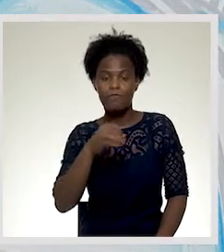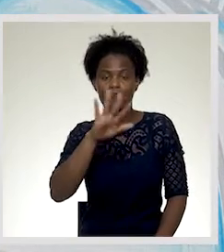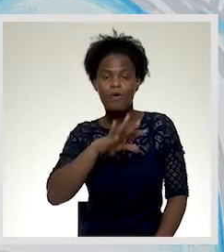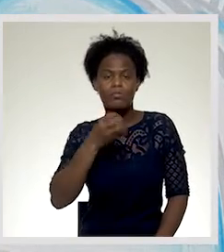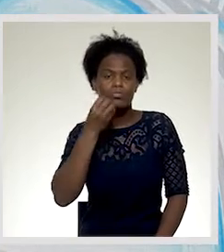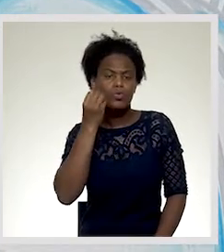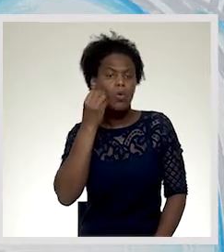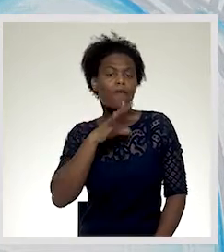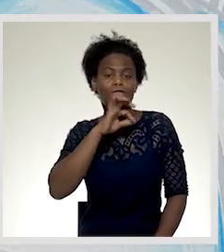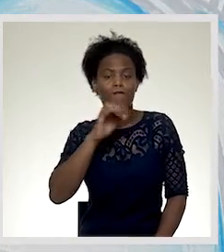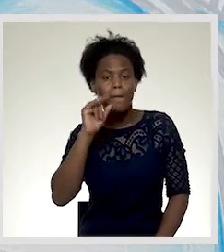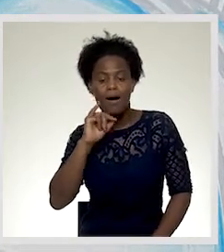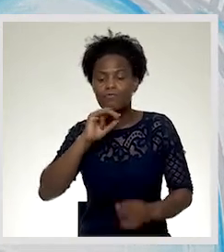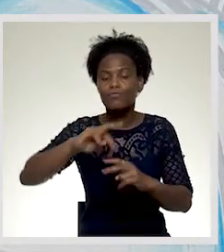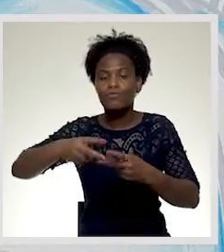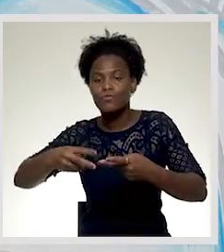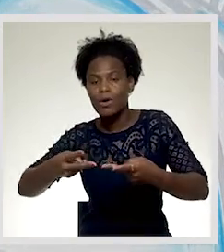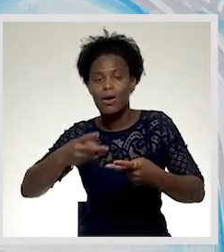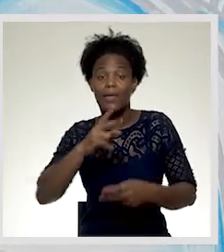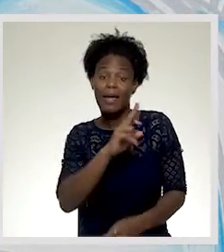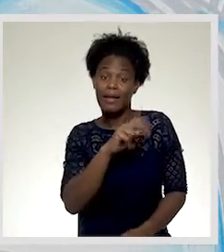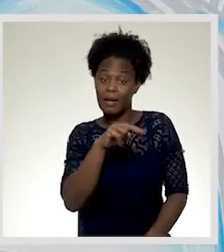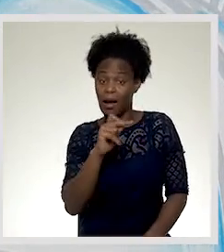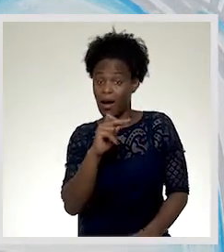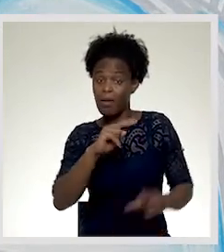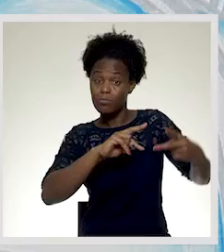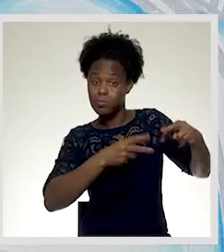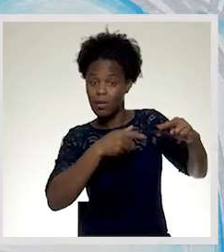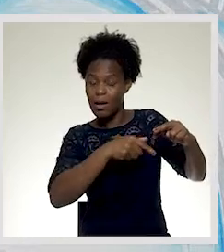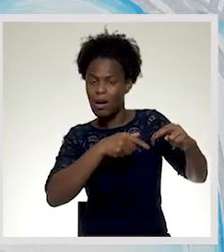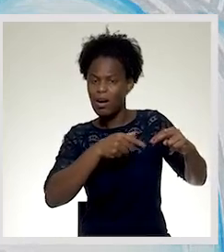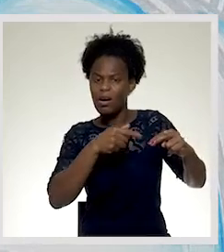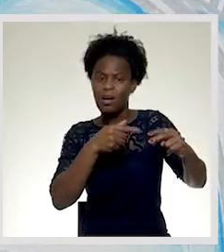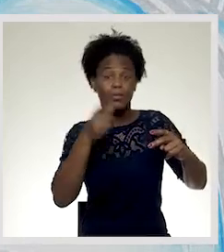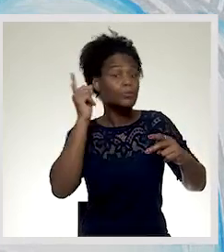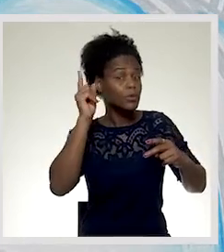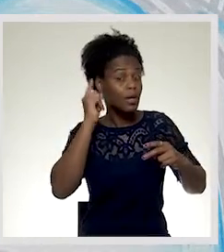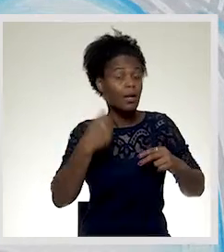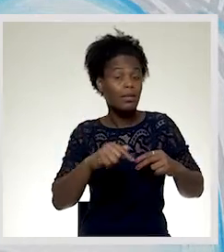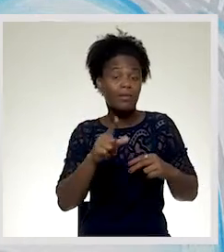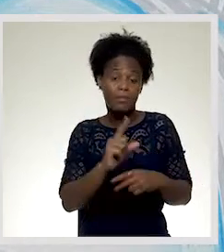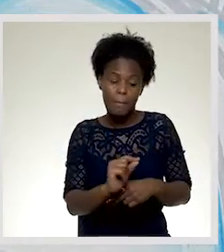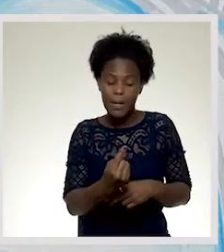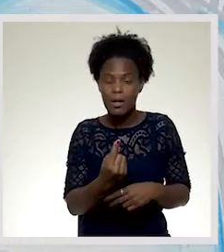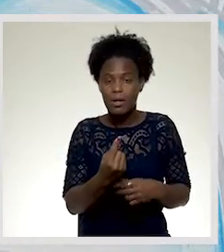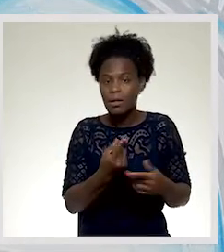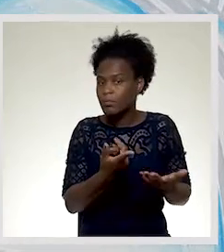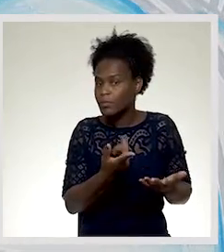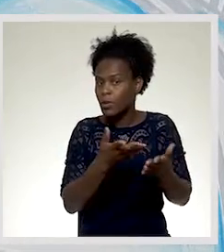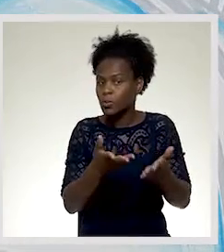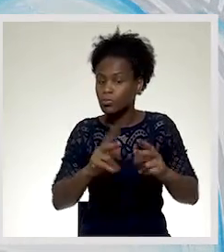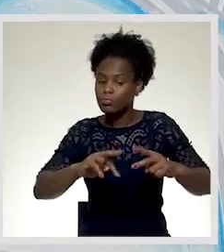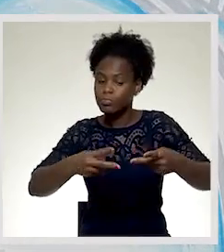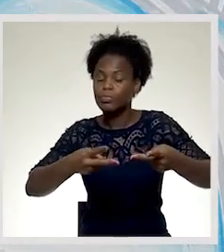contém as características hereditárias. E a molécula do RNA é uma molécula que é muito útil e importante